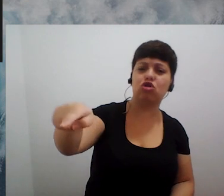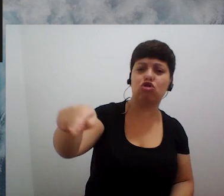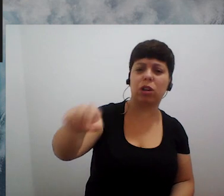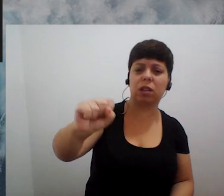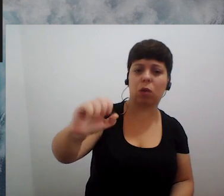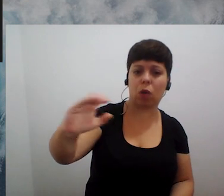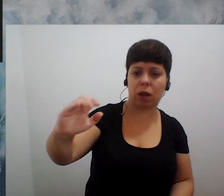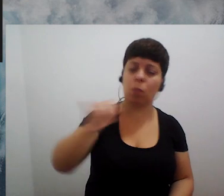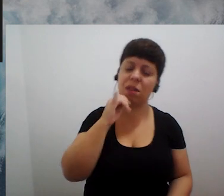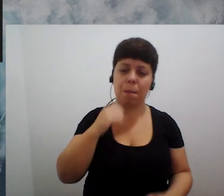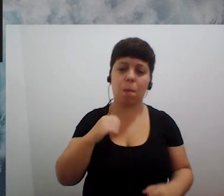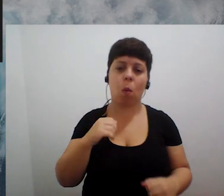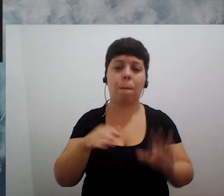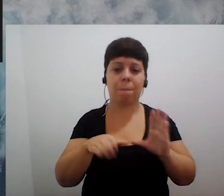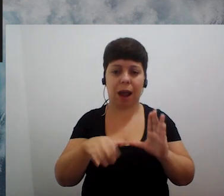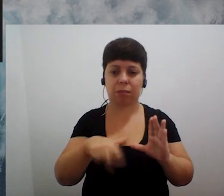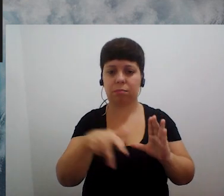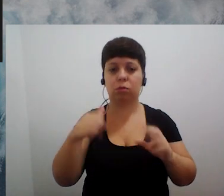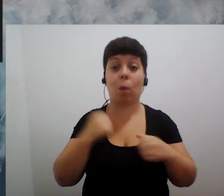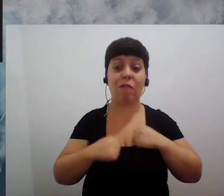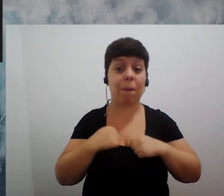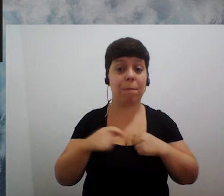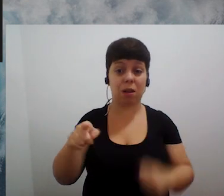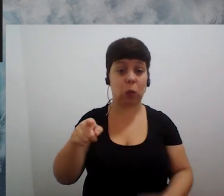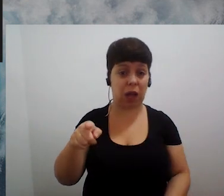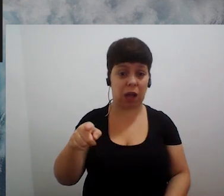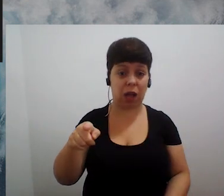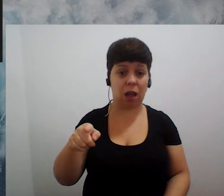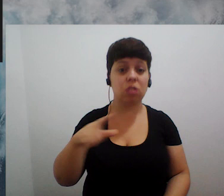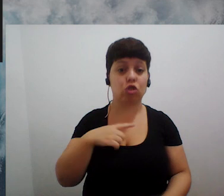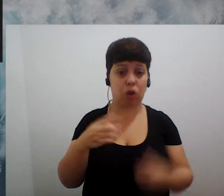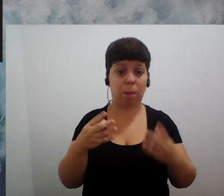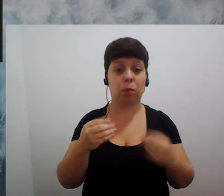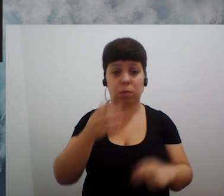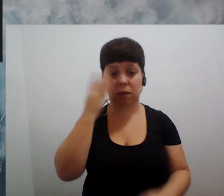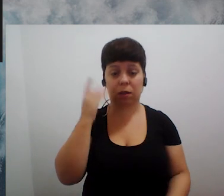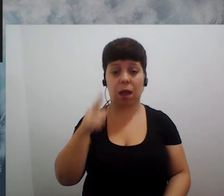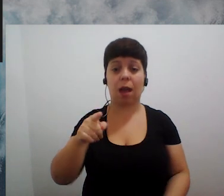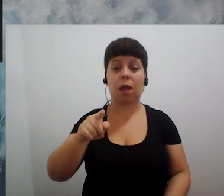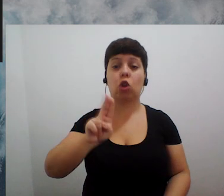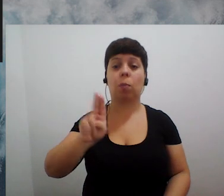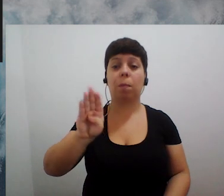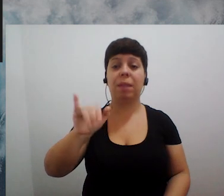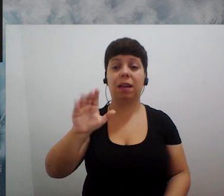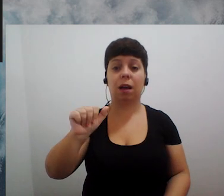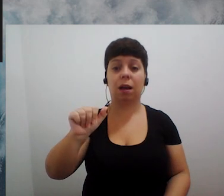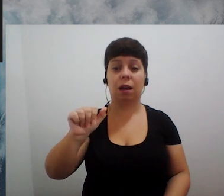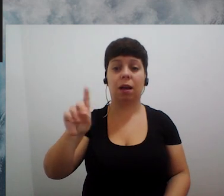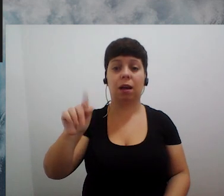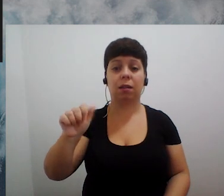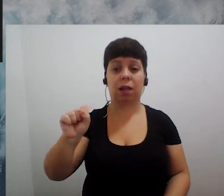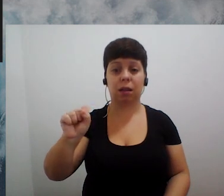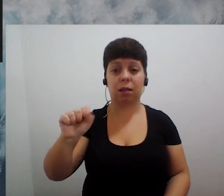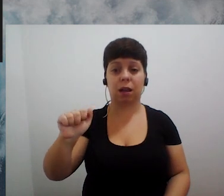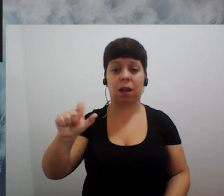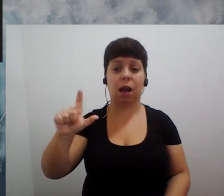numa água que tinha em São Conrado. Eu vinha da praia, passava lá, tomava banho. Muitos moradores tomavam banho também ali num lugar chamado Bica